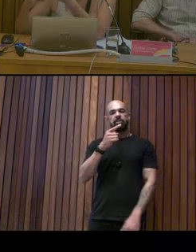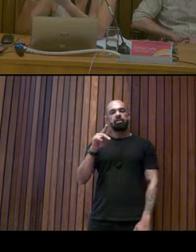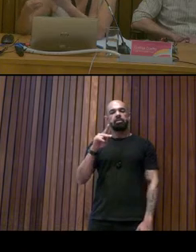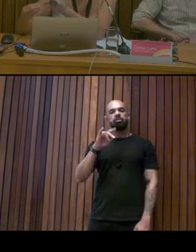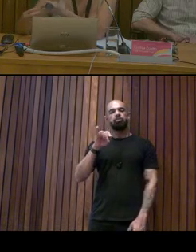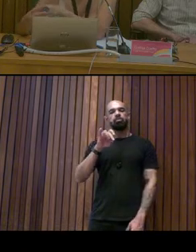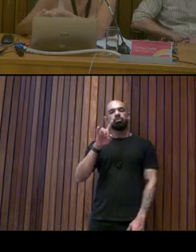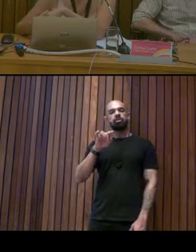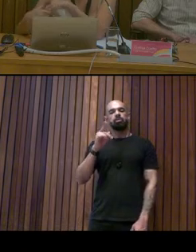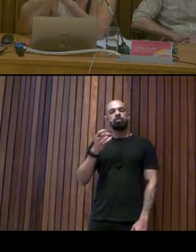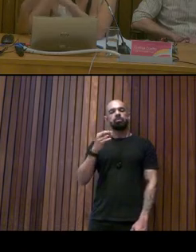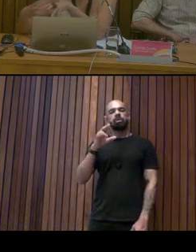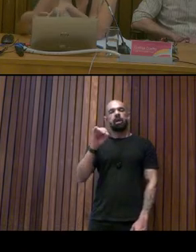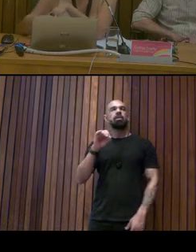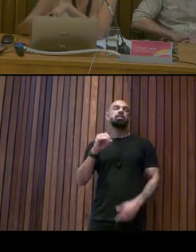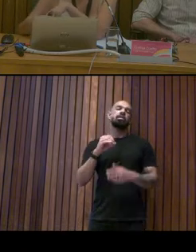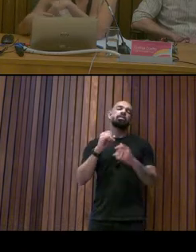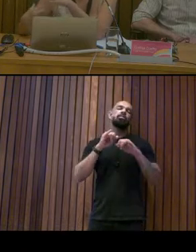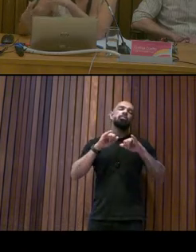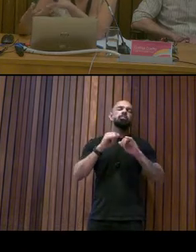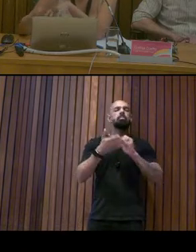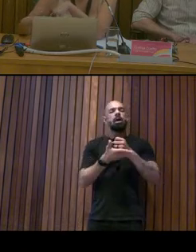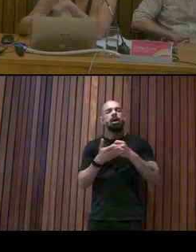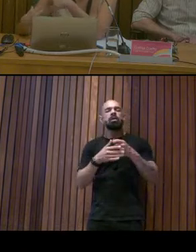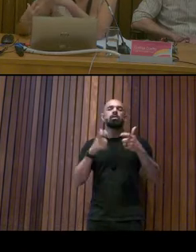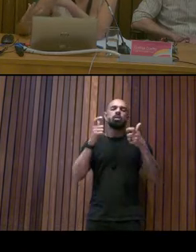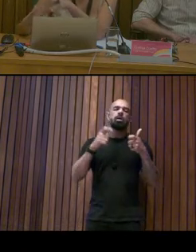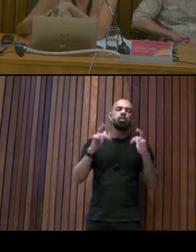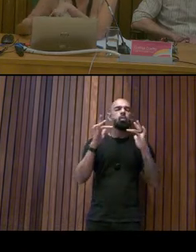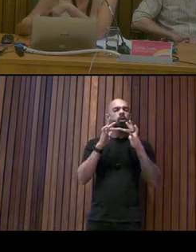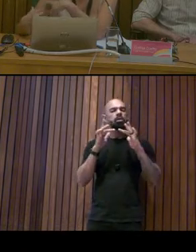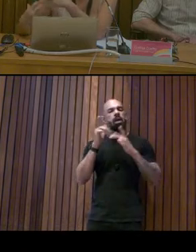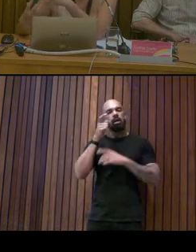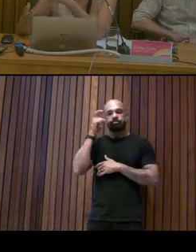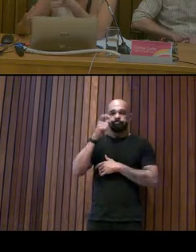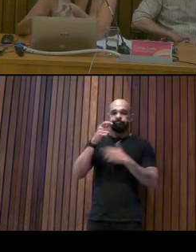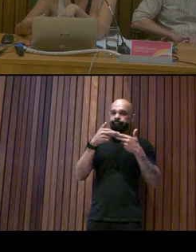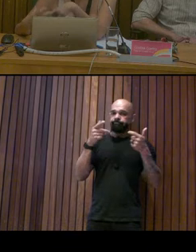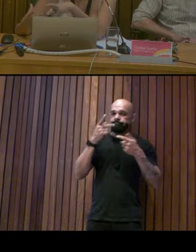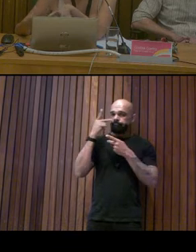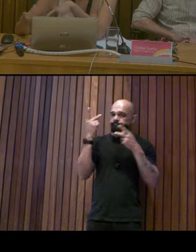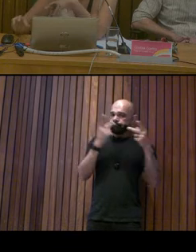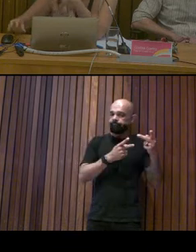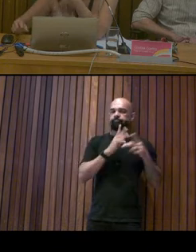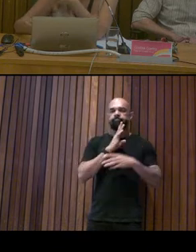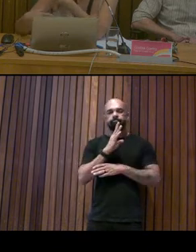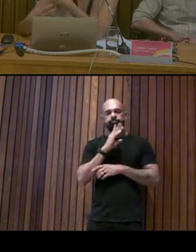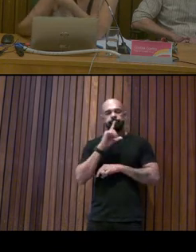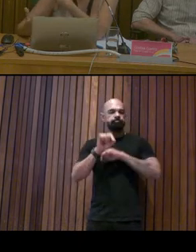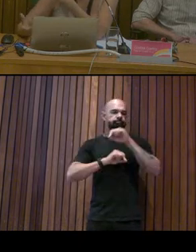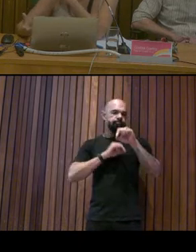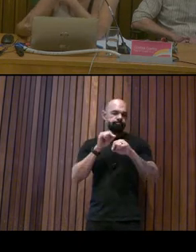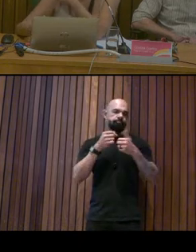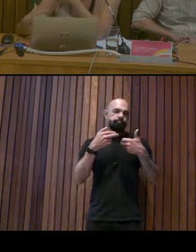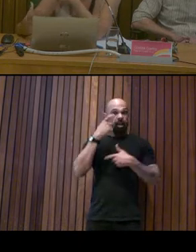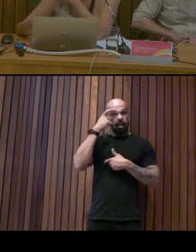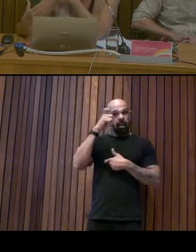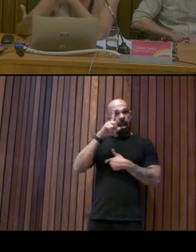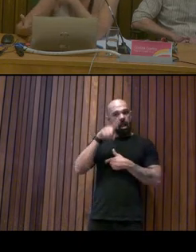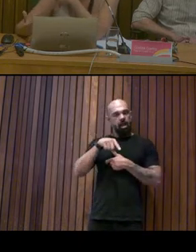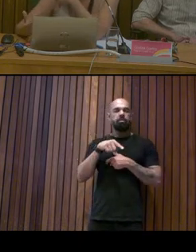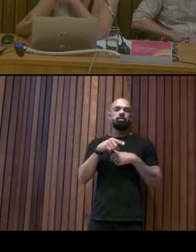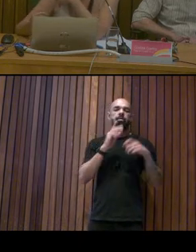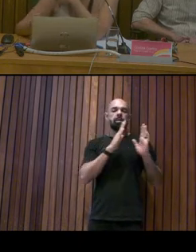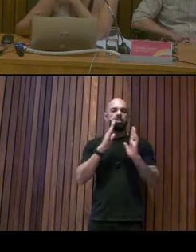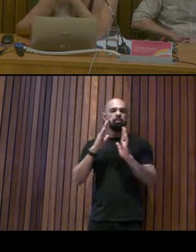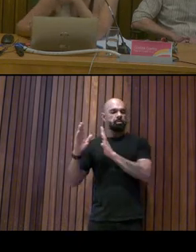as informações básicas, a localização, contatos para quem tiver interesse de visitar, né? Enfim, a ideia realmente é um